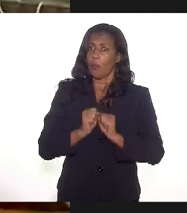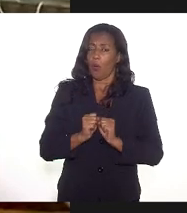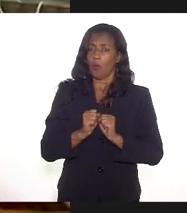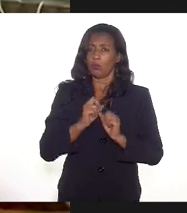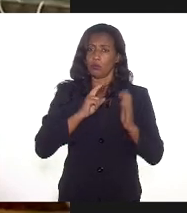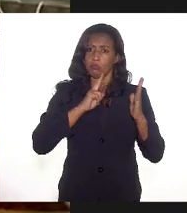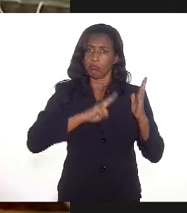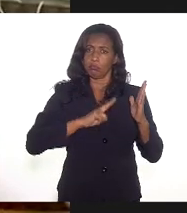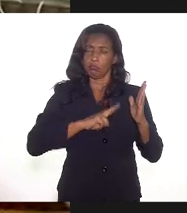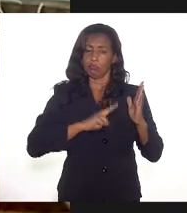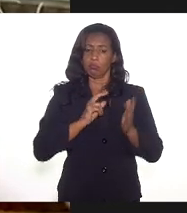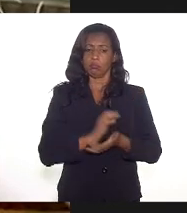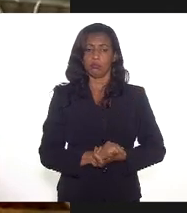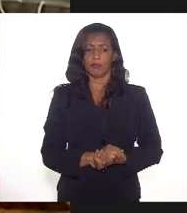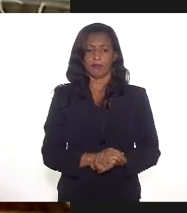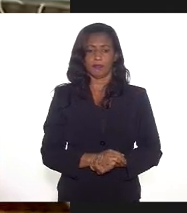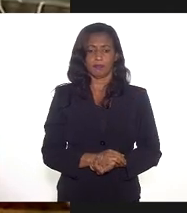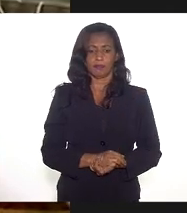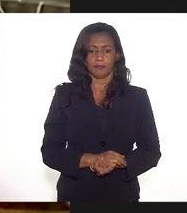defesa.